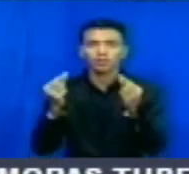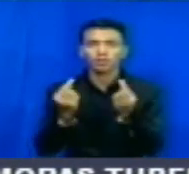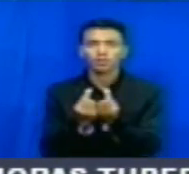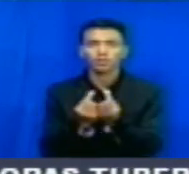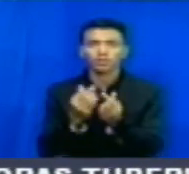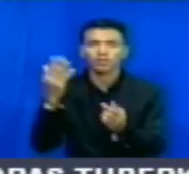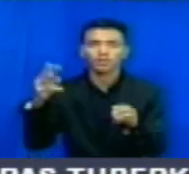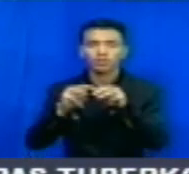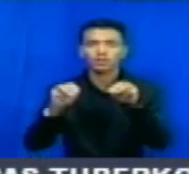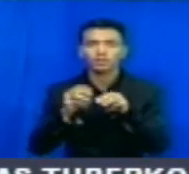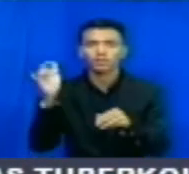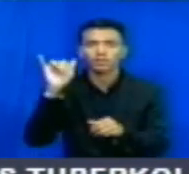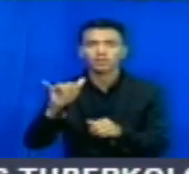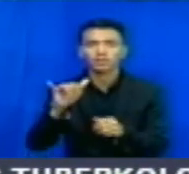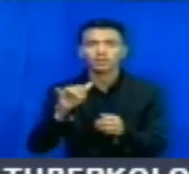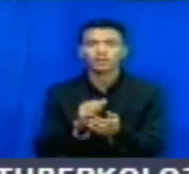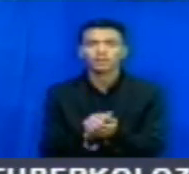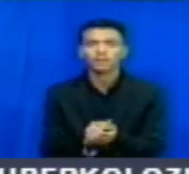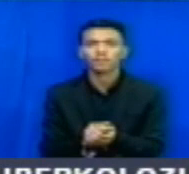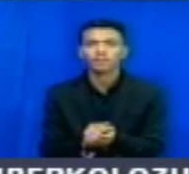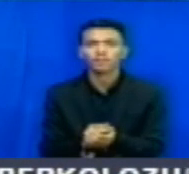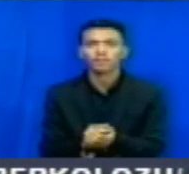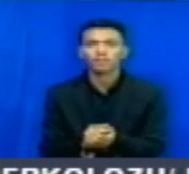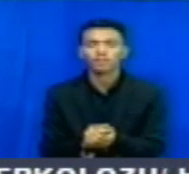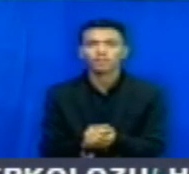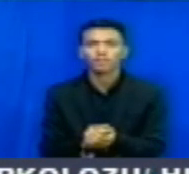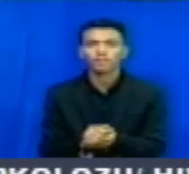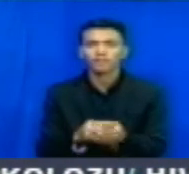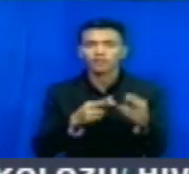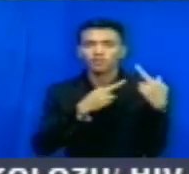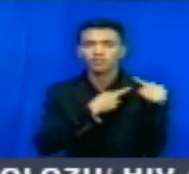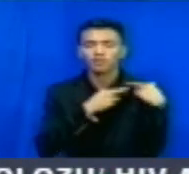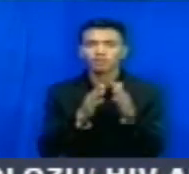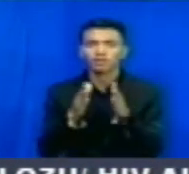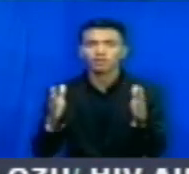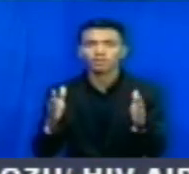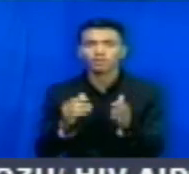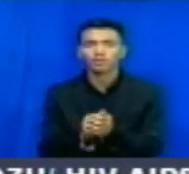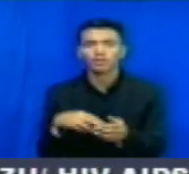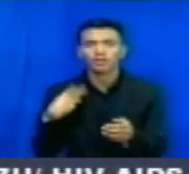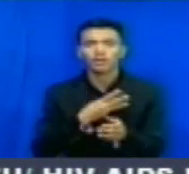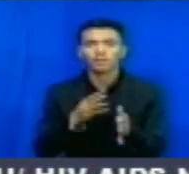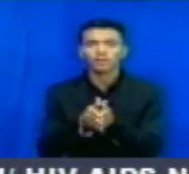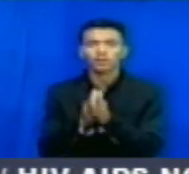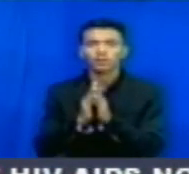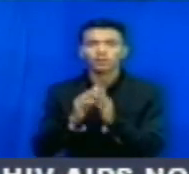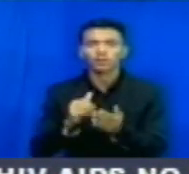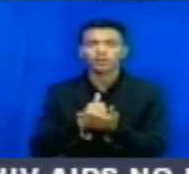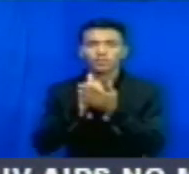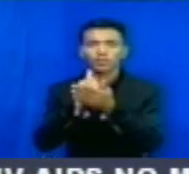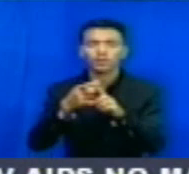a município Xira. E ele não a minha Maire disse, mas agora vou agora. Depois, meus amigos, apoio a